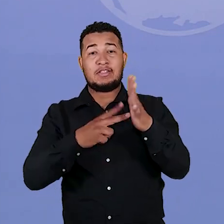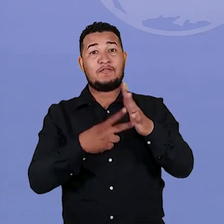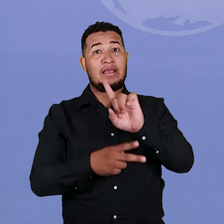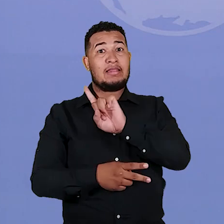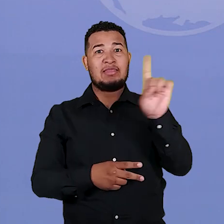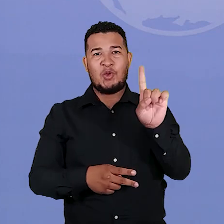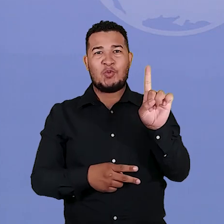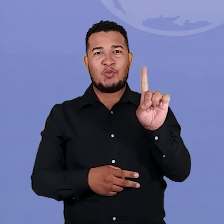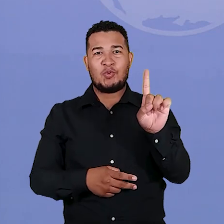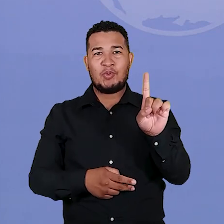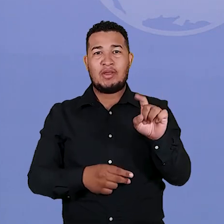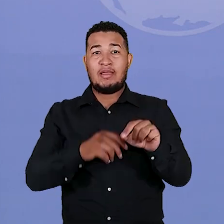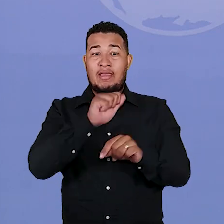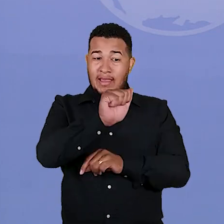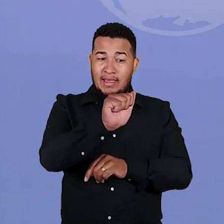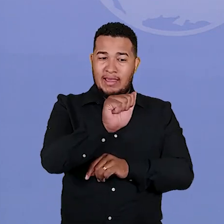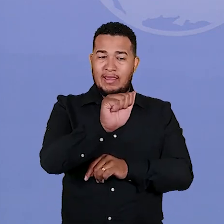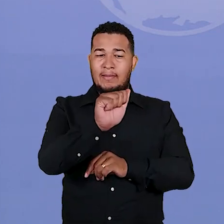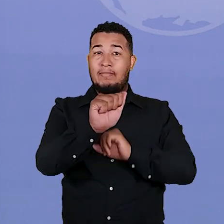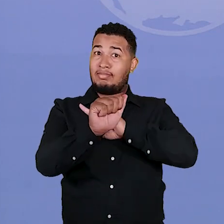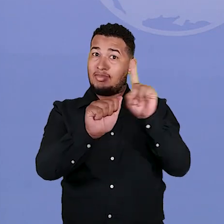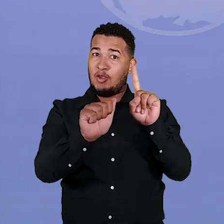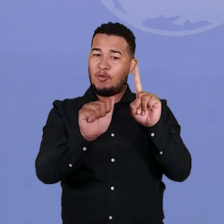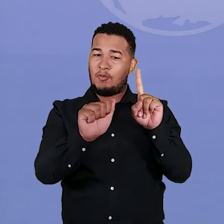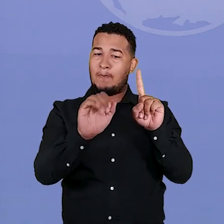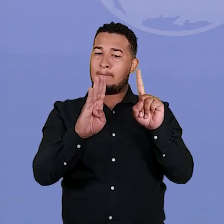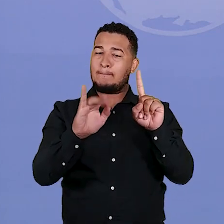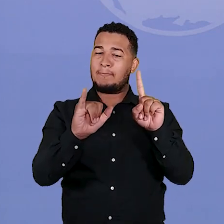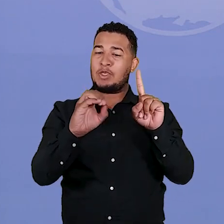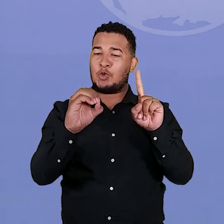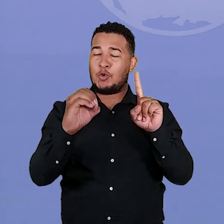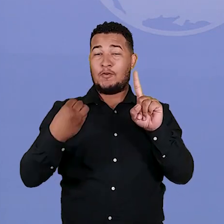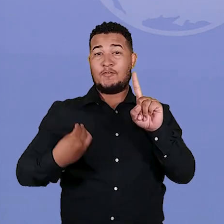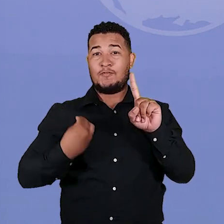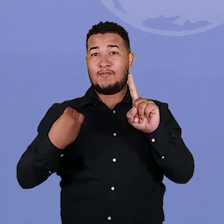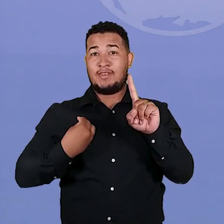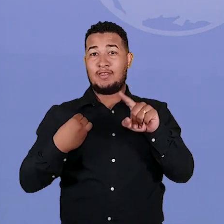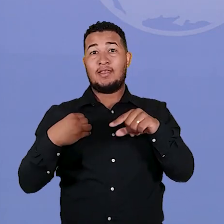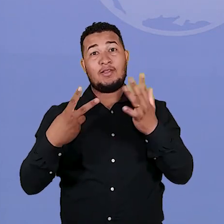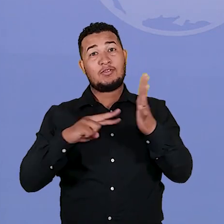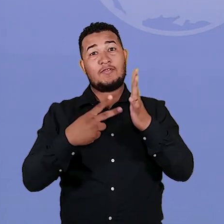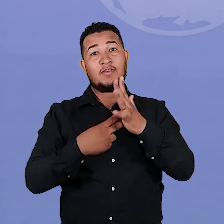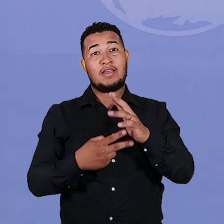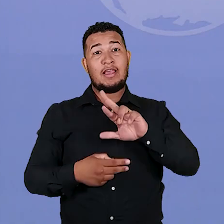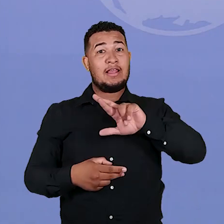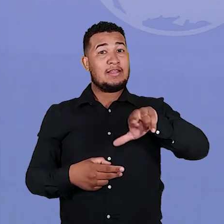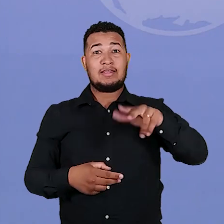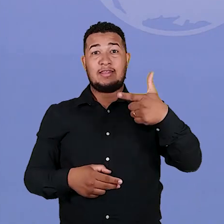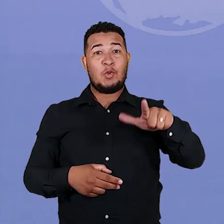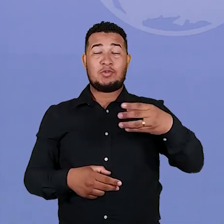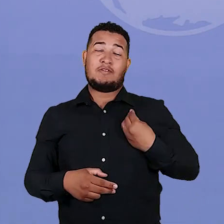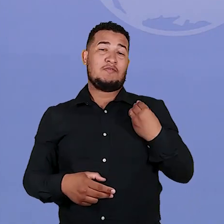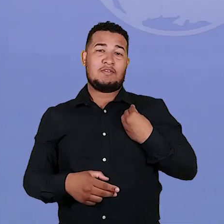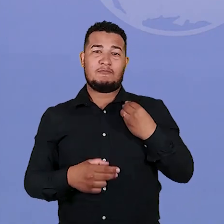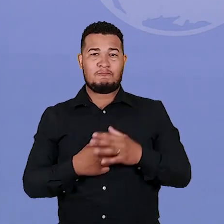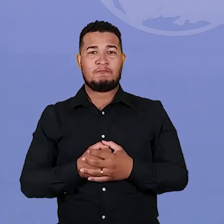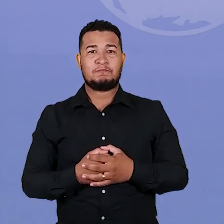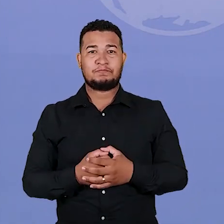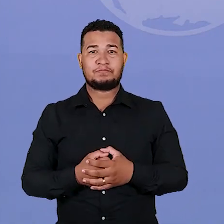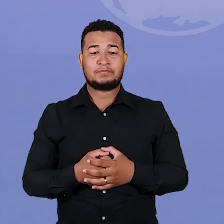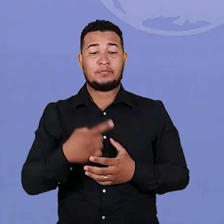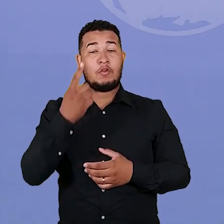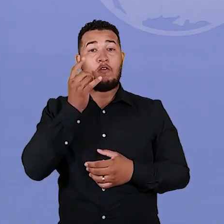ali da palavra, é uma negação. Abióticos, não vida. Então, são fatores que não têm vida,